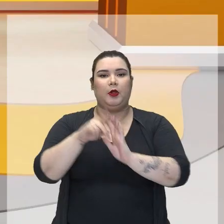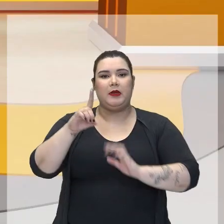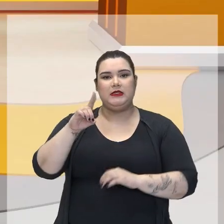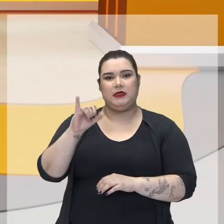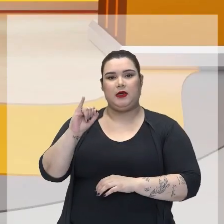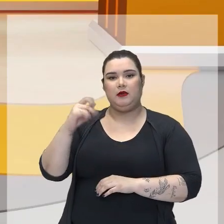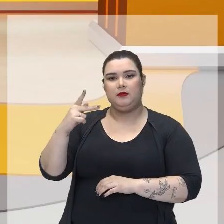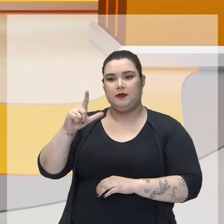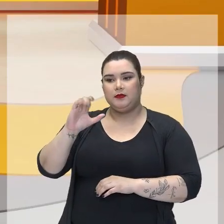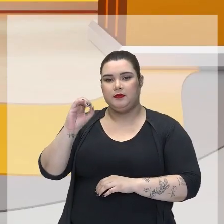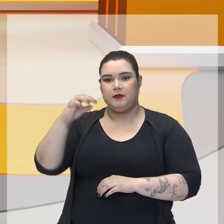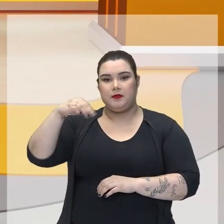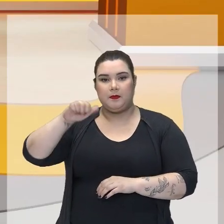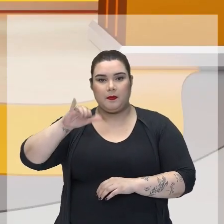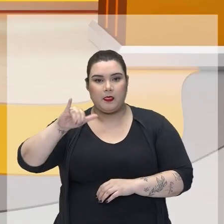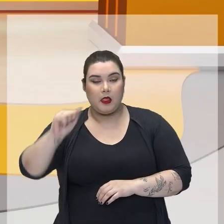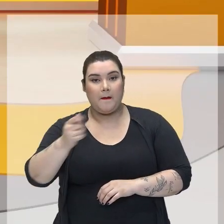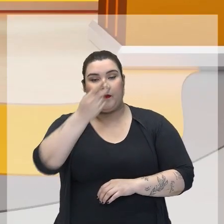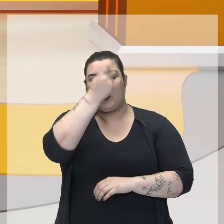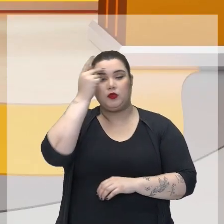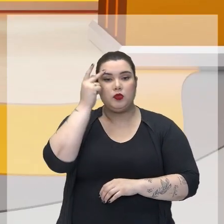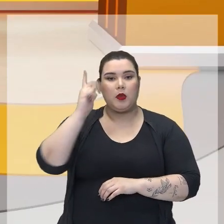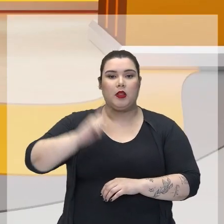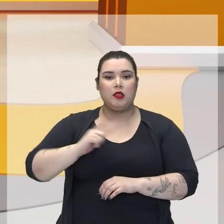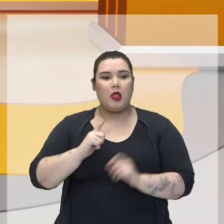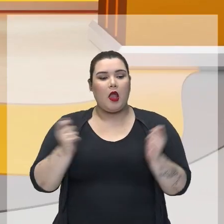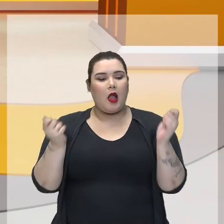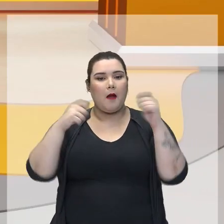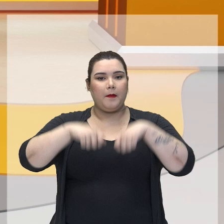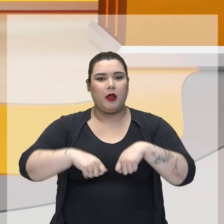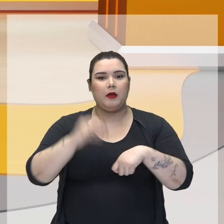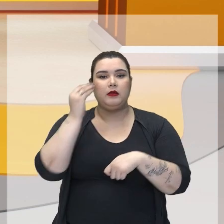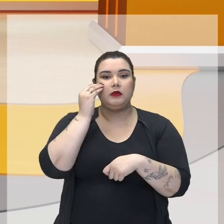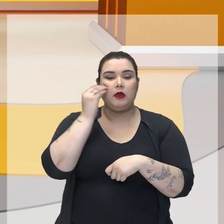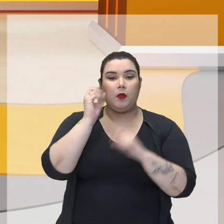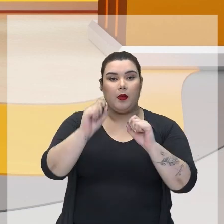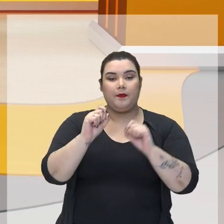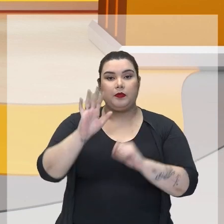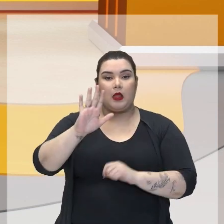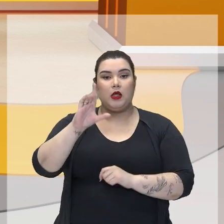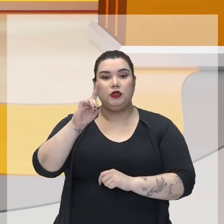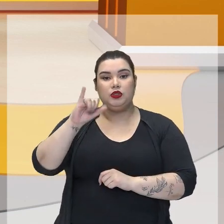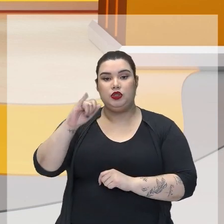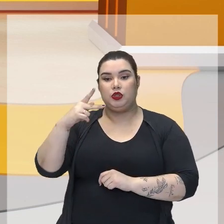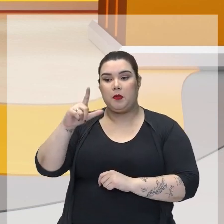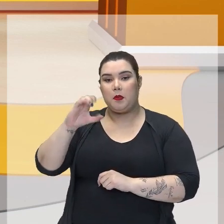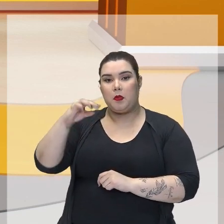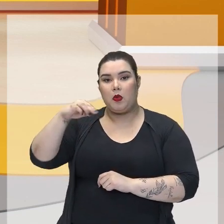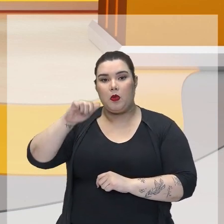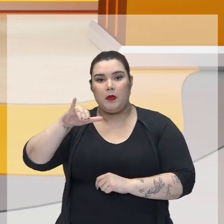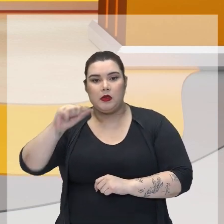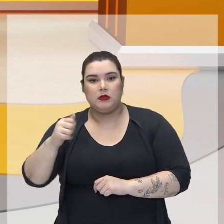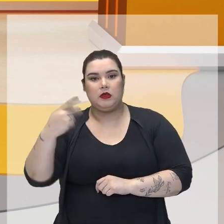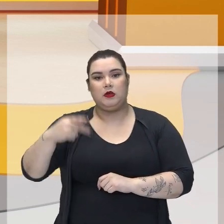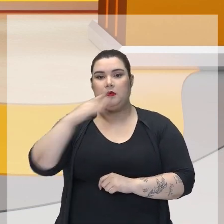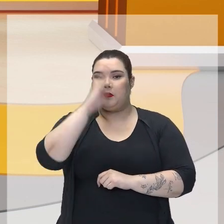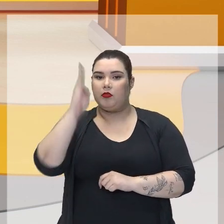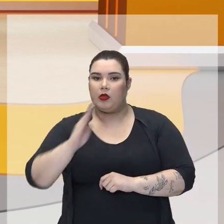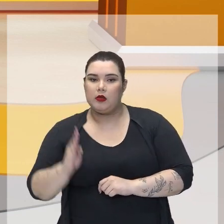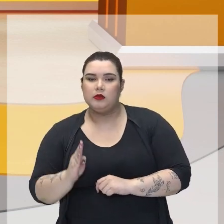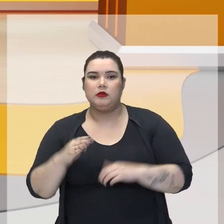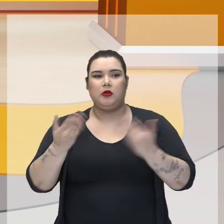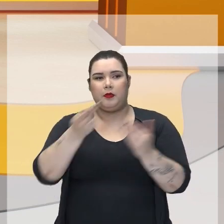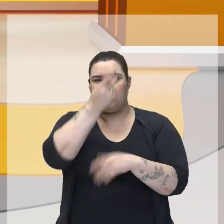diplomacia. Tem pessoas formadas para isso, para tentar a diplomacia brasileira, né? Os chanceleres, as pessoas que trabalham,